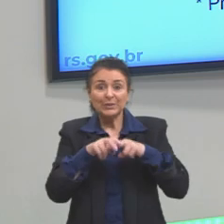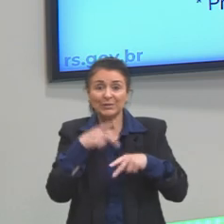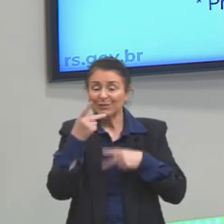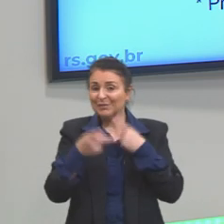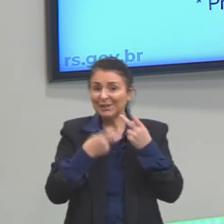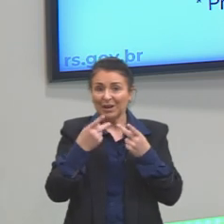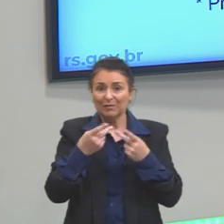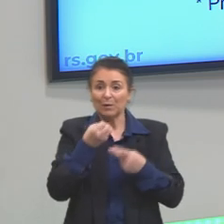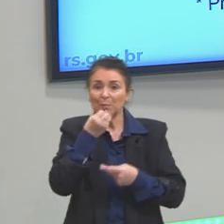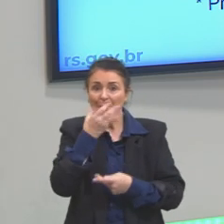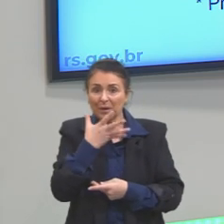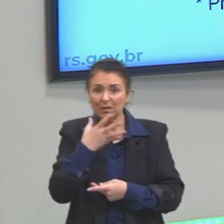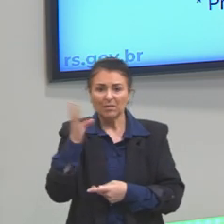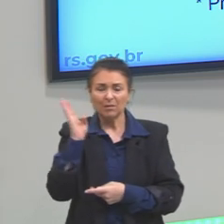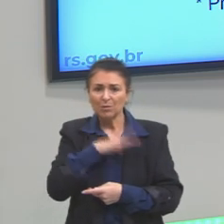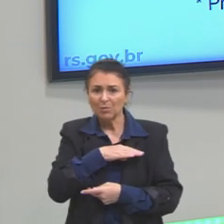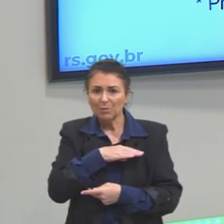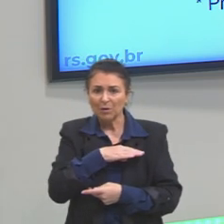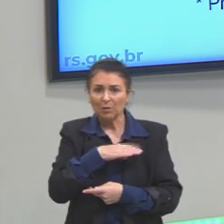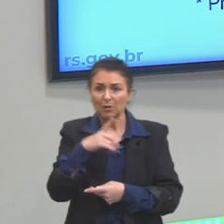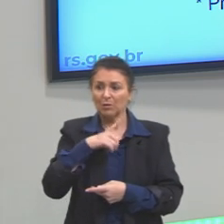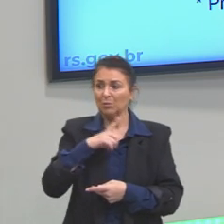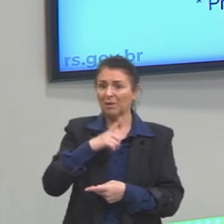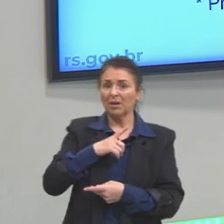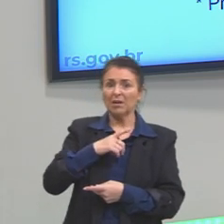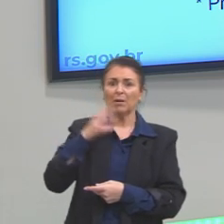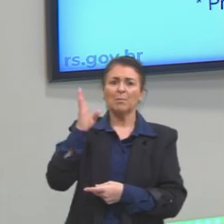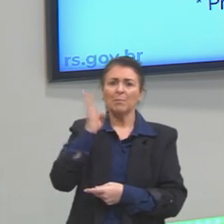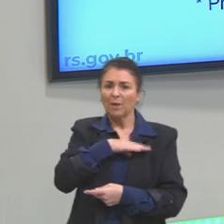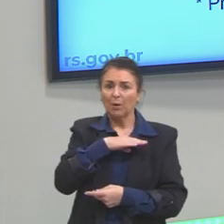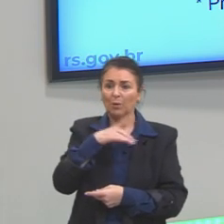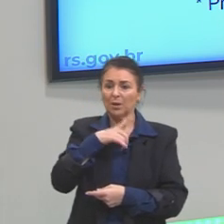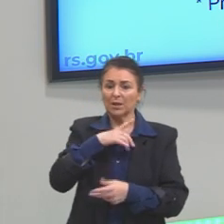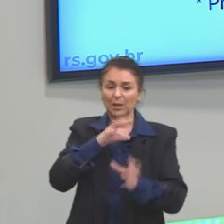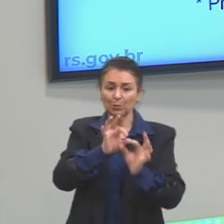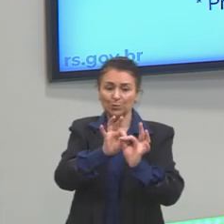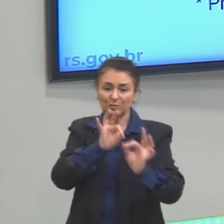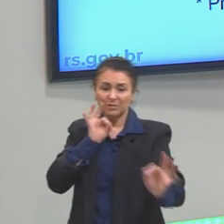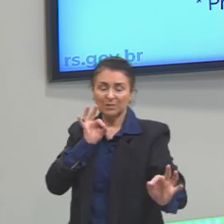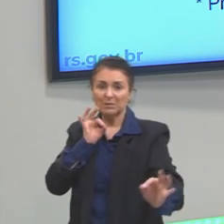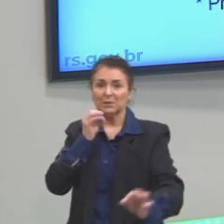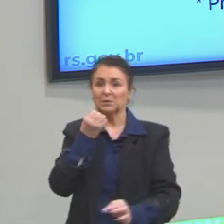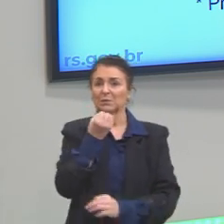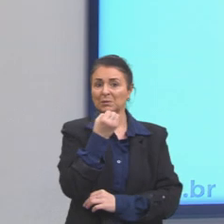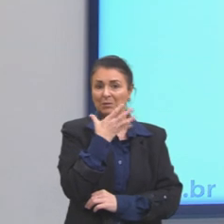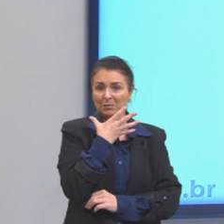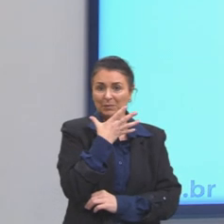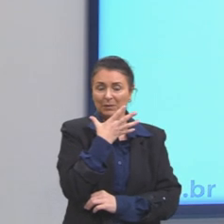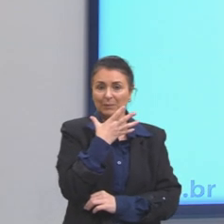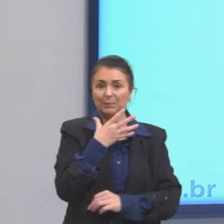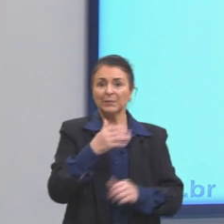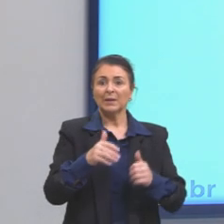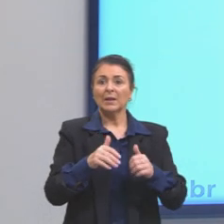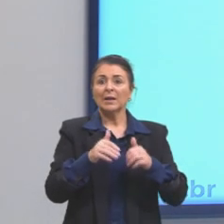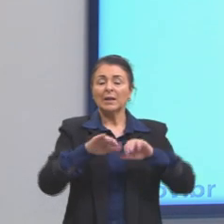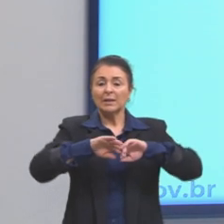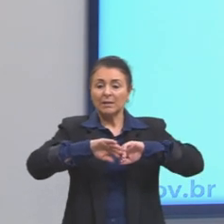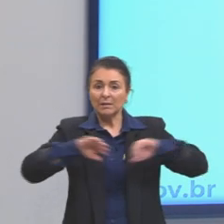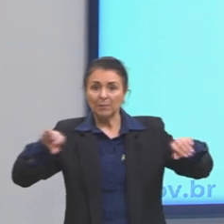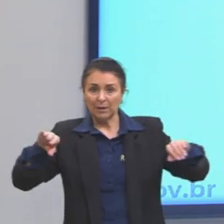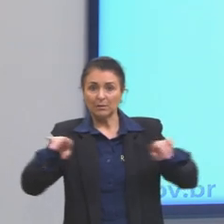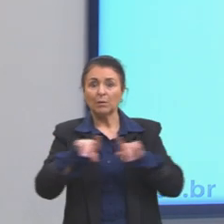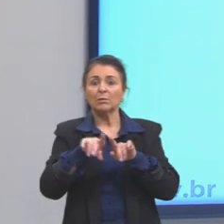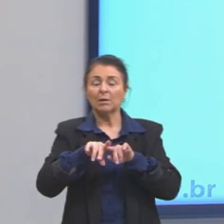Agostinho então não existe o mal existe uma afastamento do bem e aqui tem uma coisa bacana Claro separação do Corpo e Alma